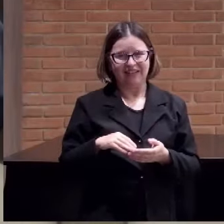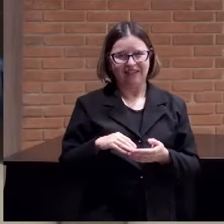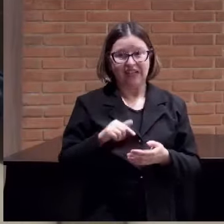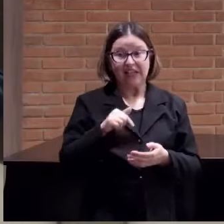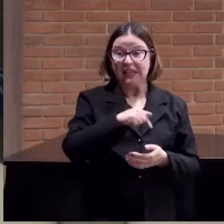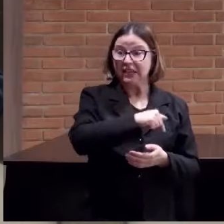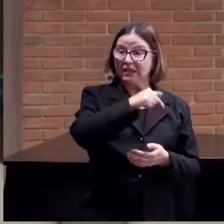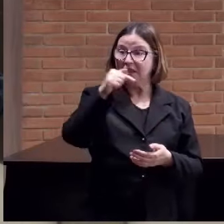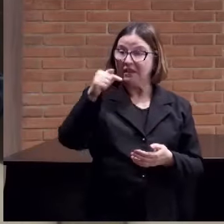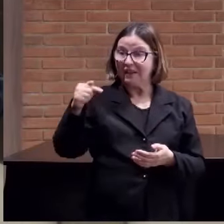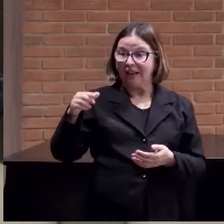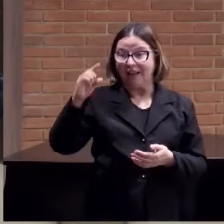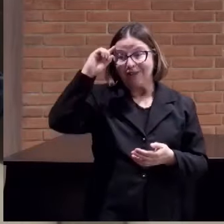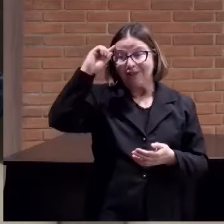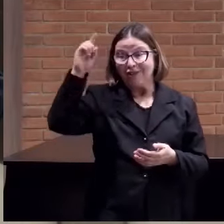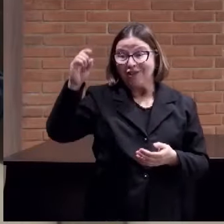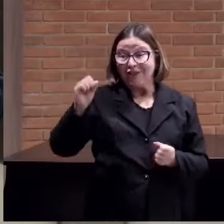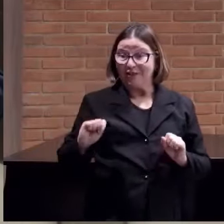7 dias.